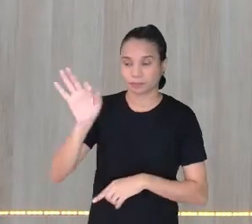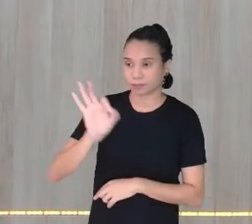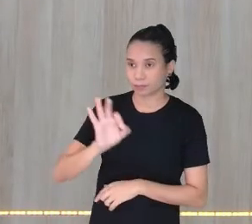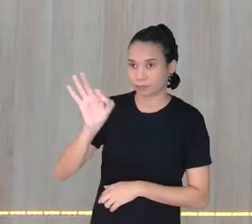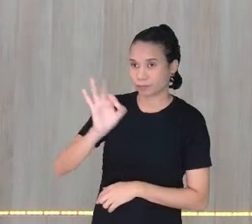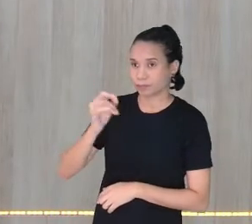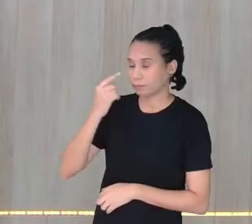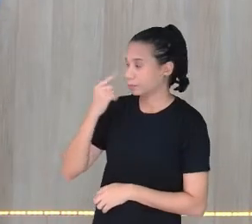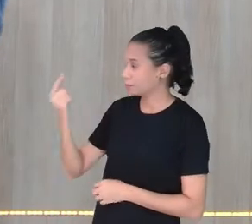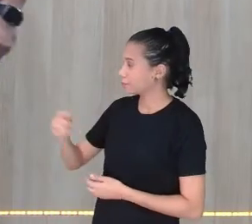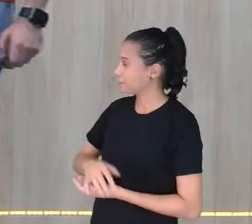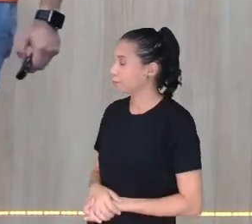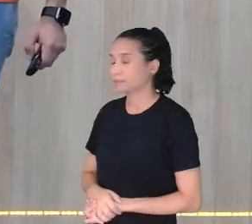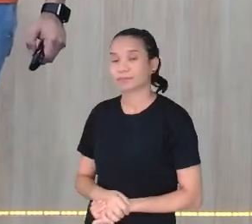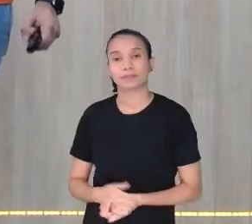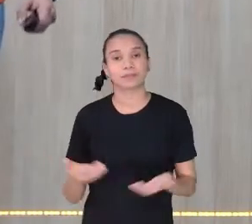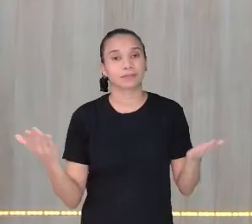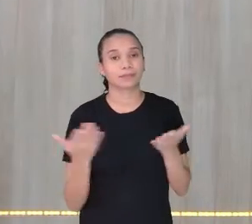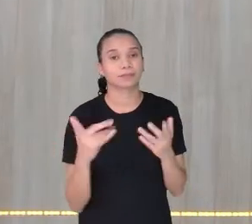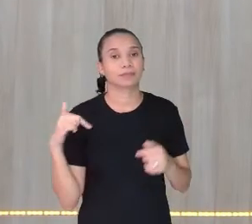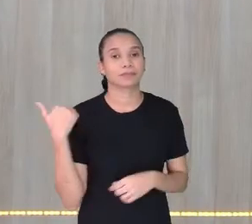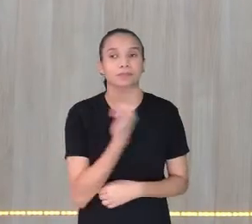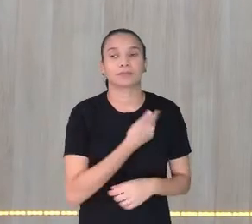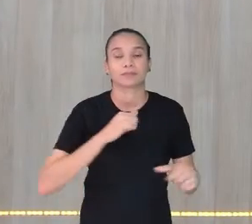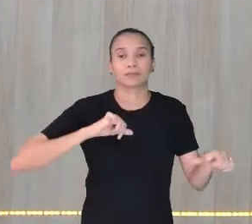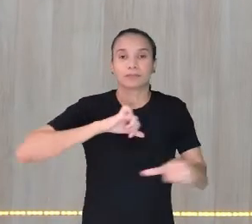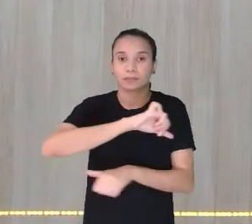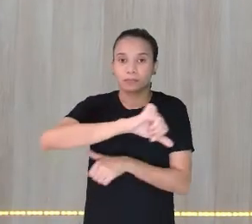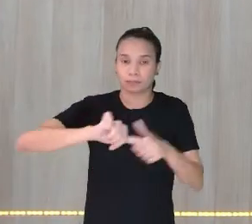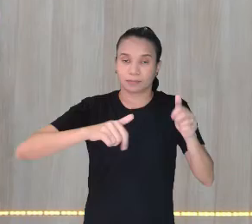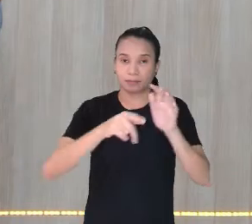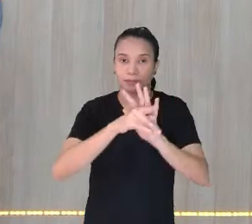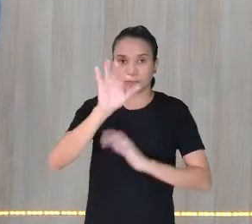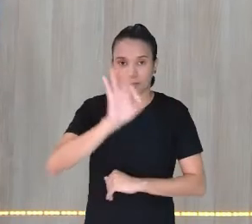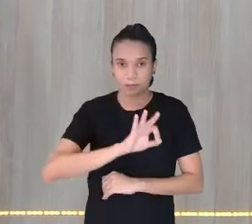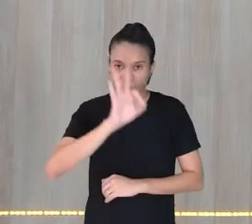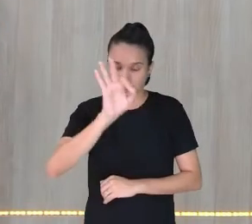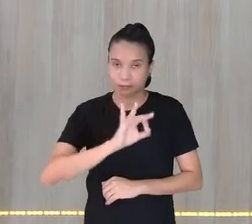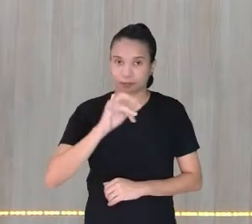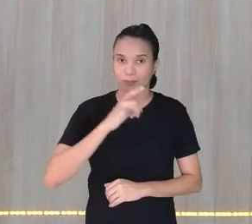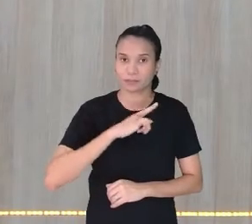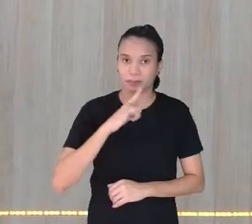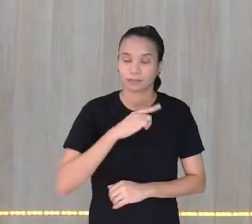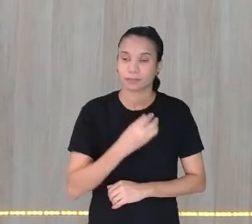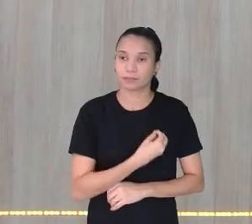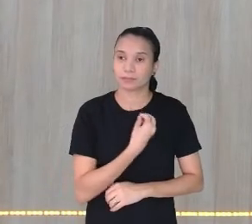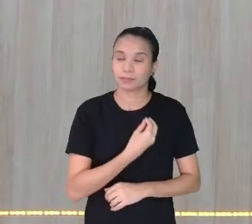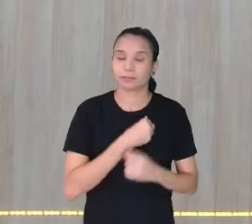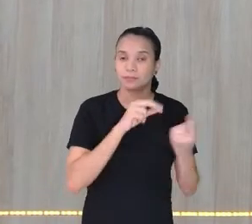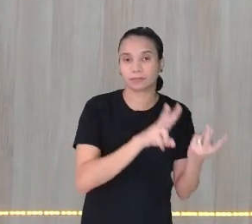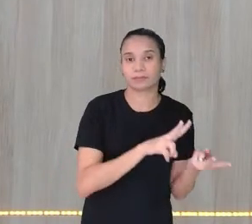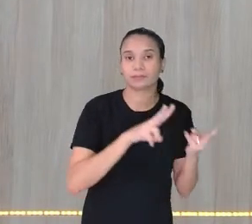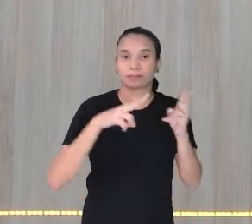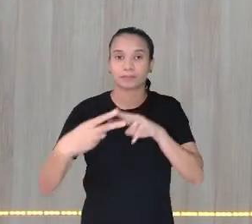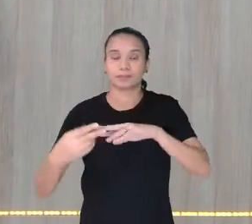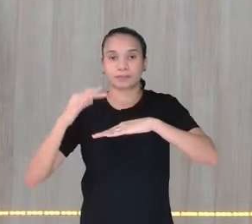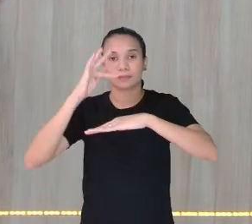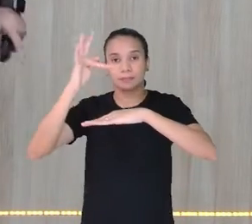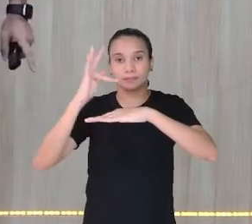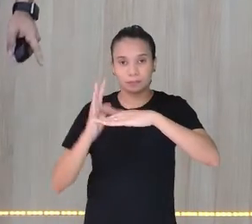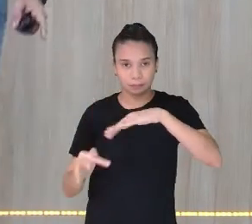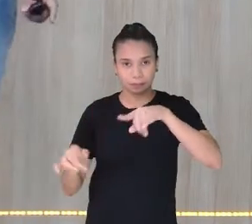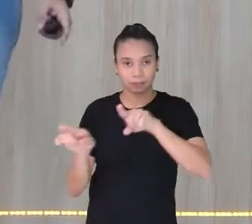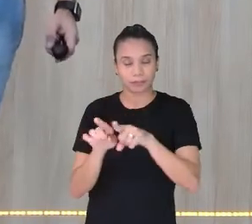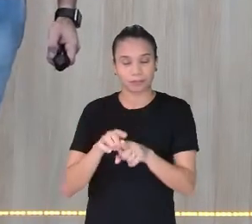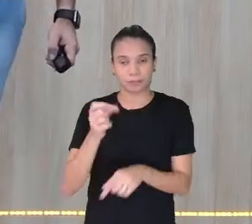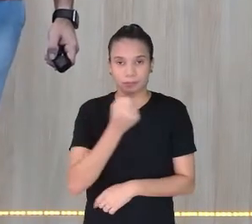também. Então, ó, agora a gente vai transformar uma porcentagem, certo? Em fração e em um